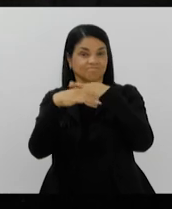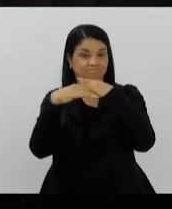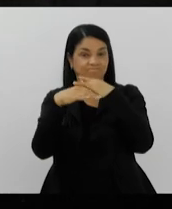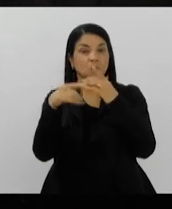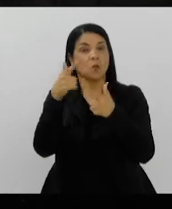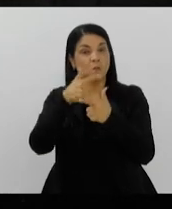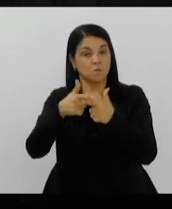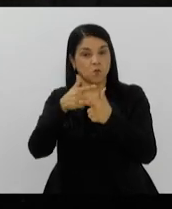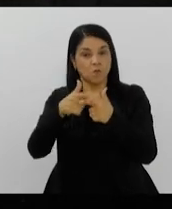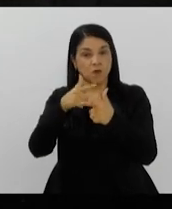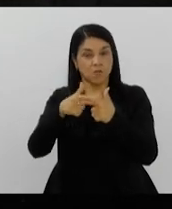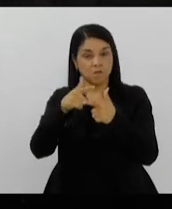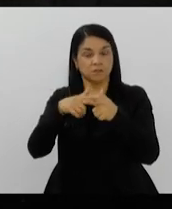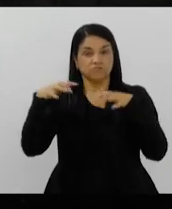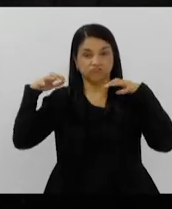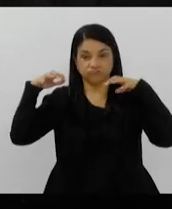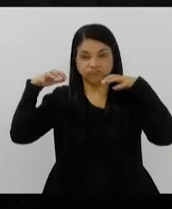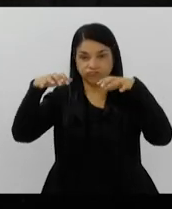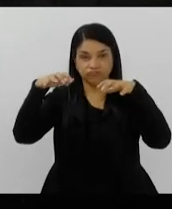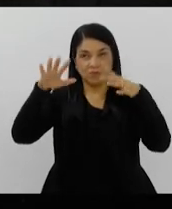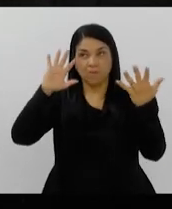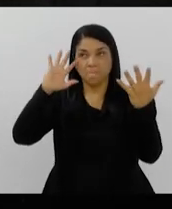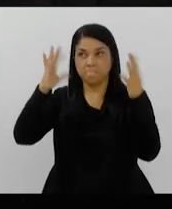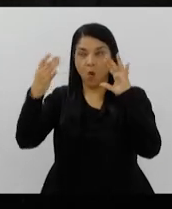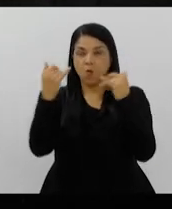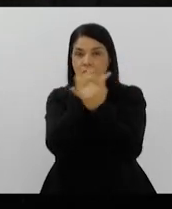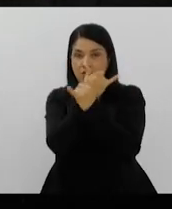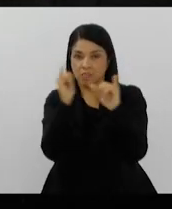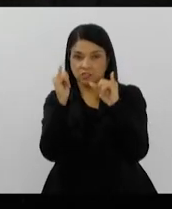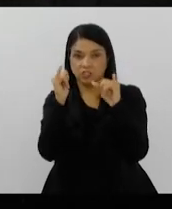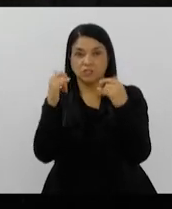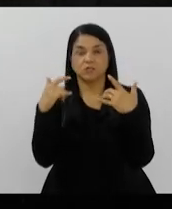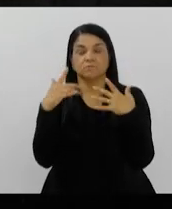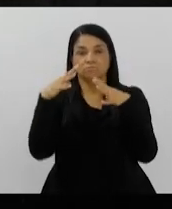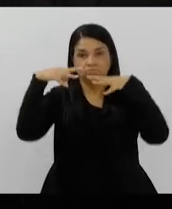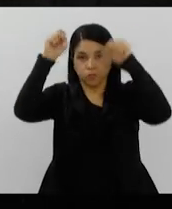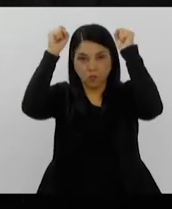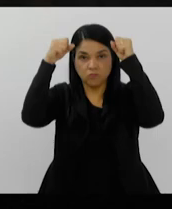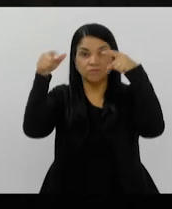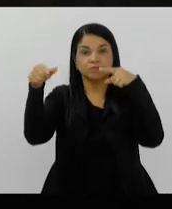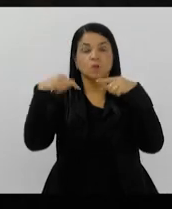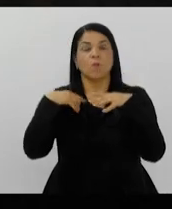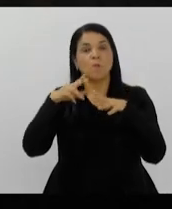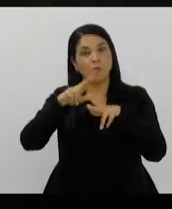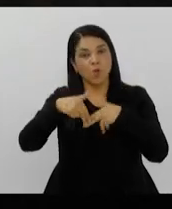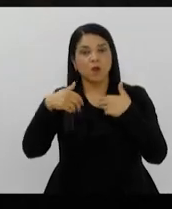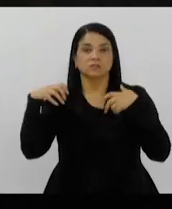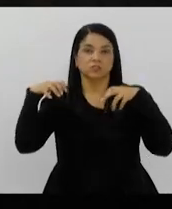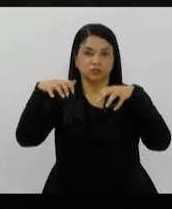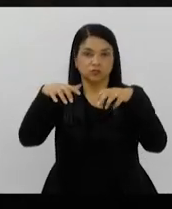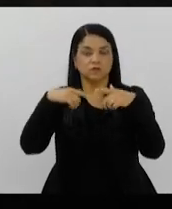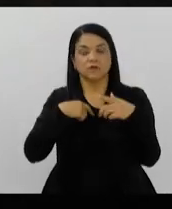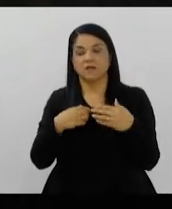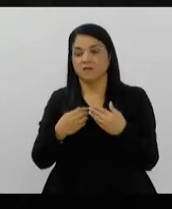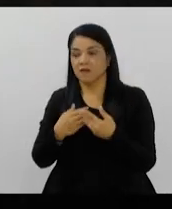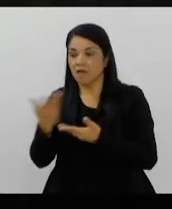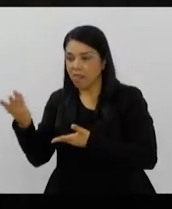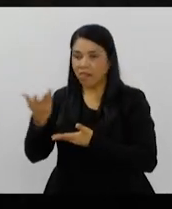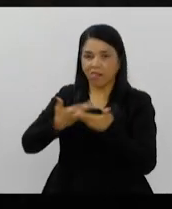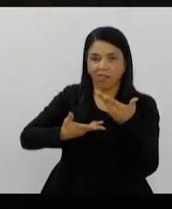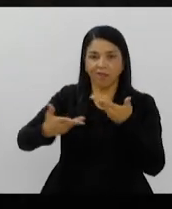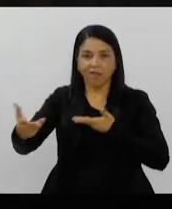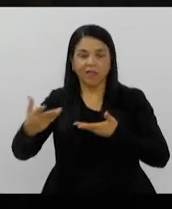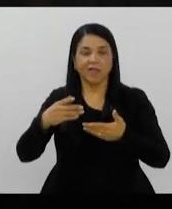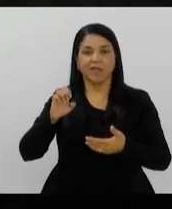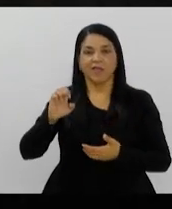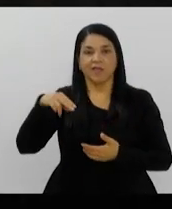de fim de conexão de energia elétrica por conta das chuvas. Aí depois fica um jogo de empurra, a Enel joga para a prefeitura joga para a